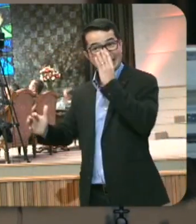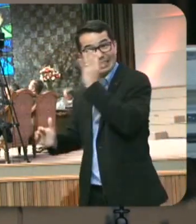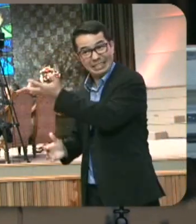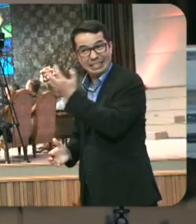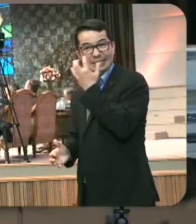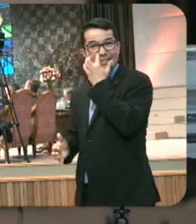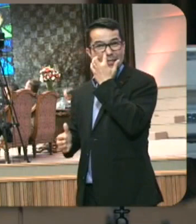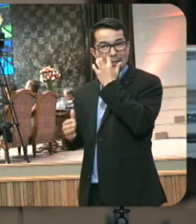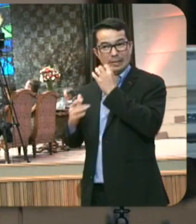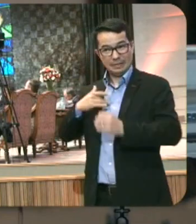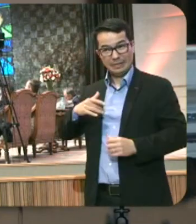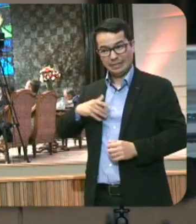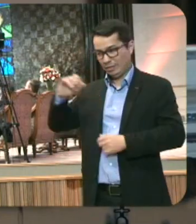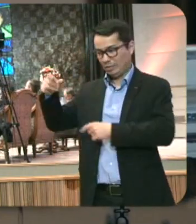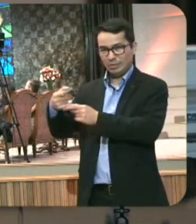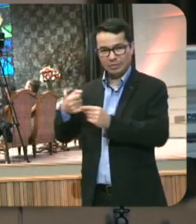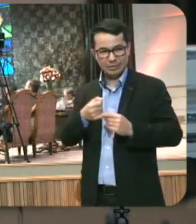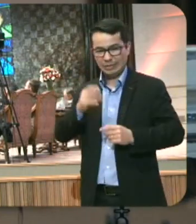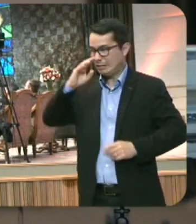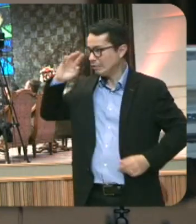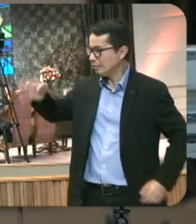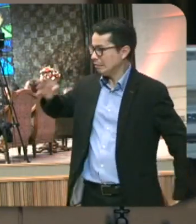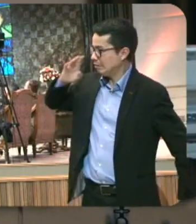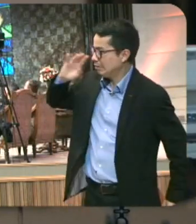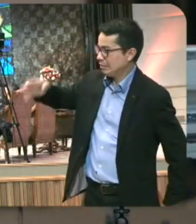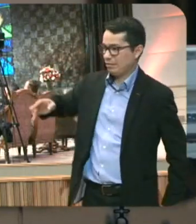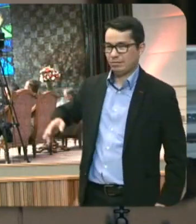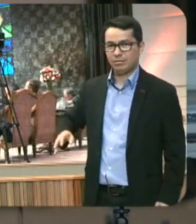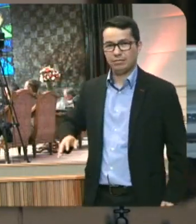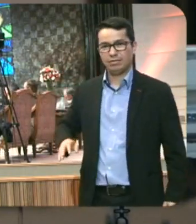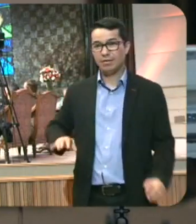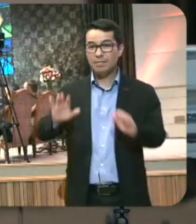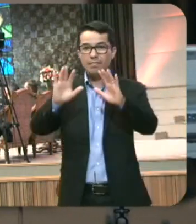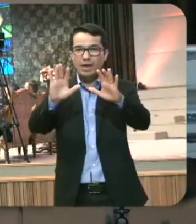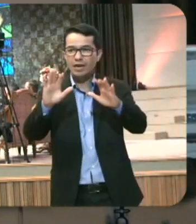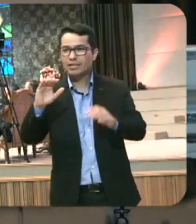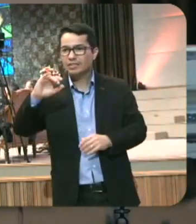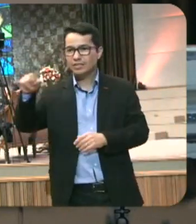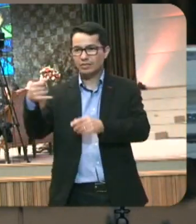colocar os seus argumentos. A gente tem que reconhecer que errou.